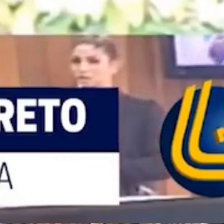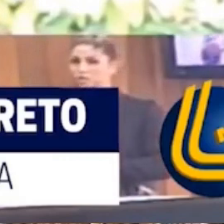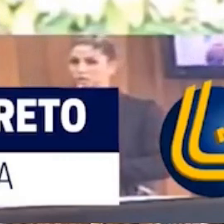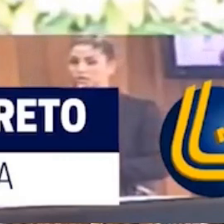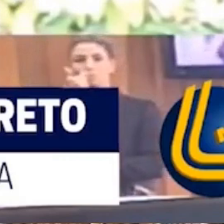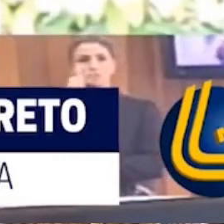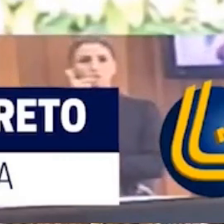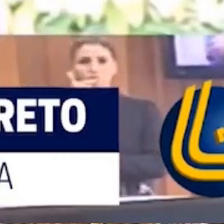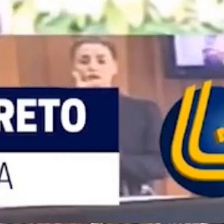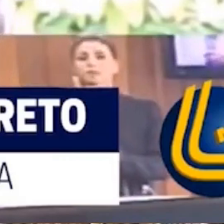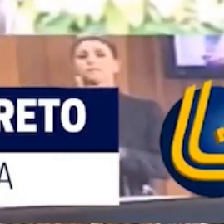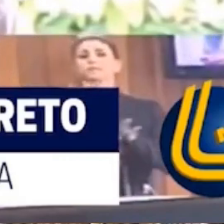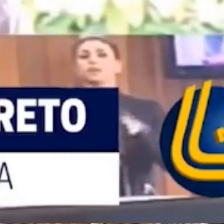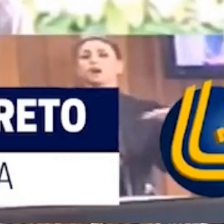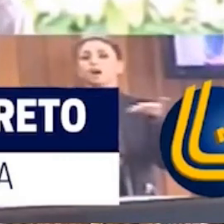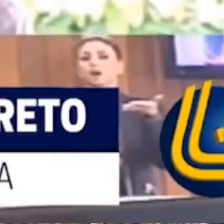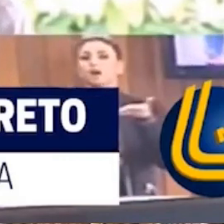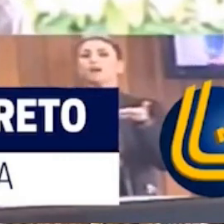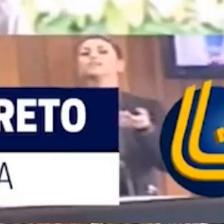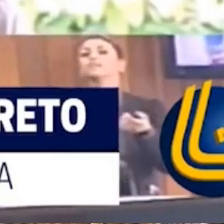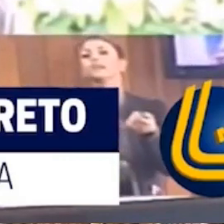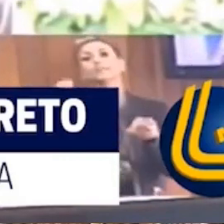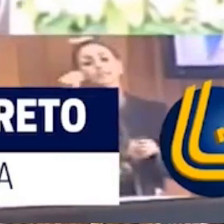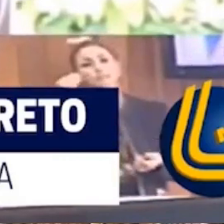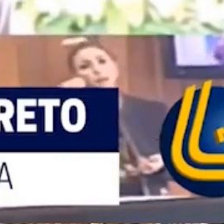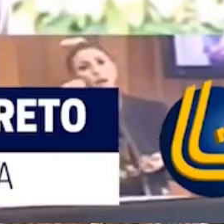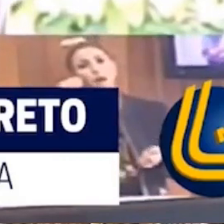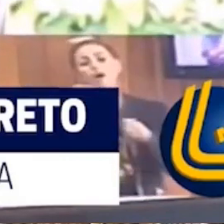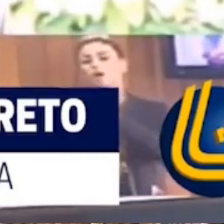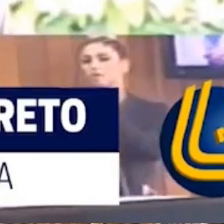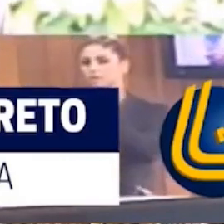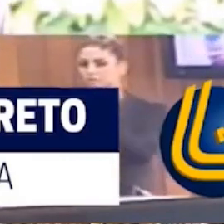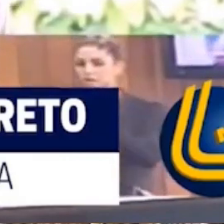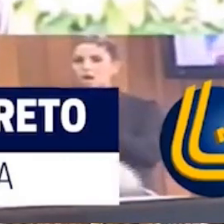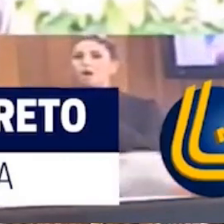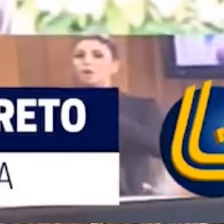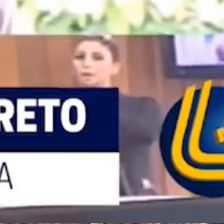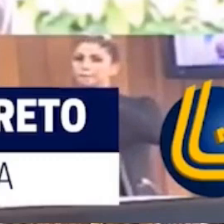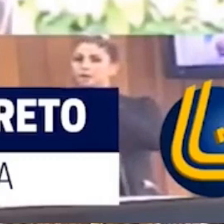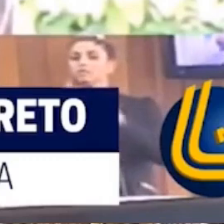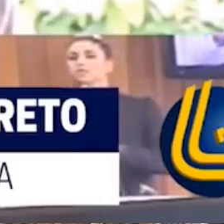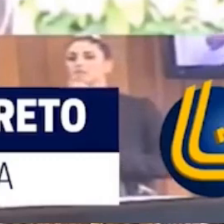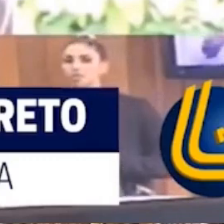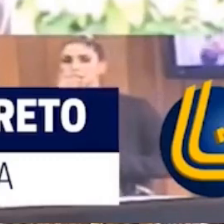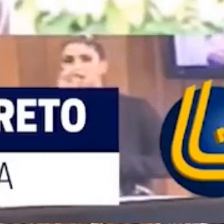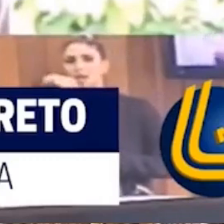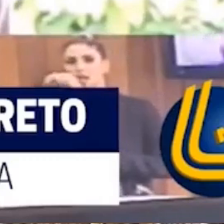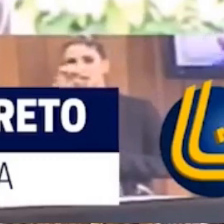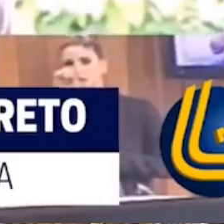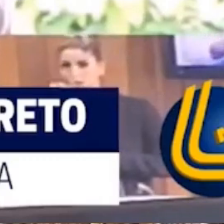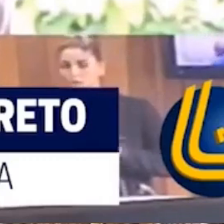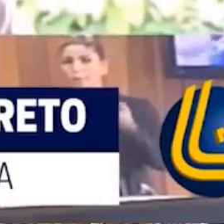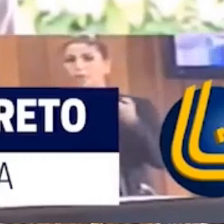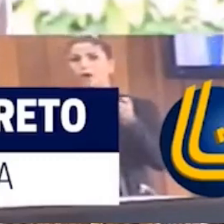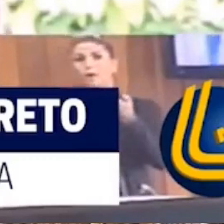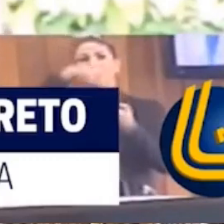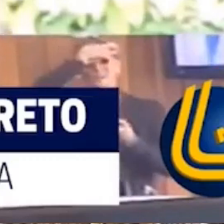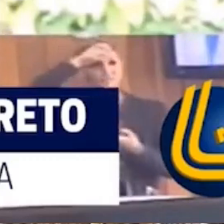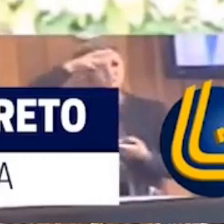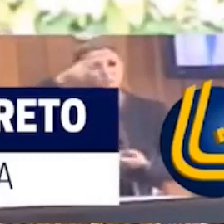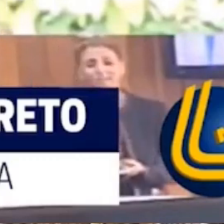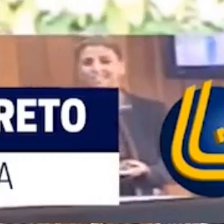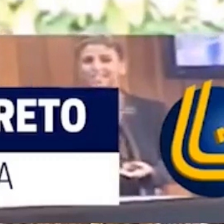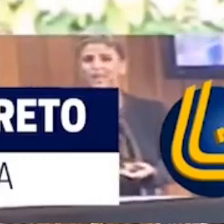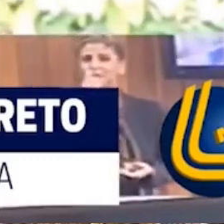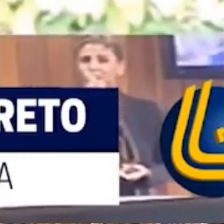nós vamos ter que entrar numa negociação com a Enel. A prefeitura deve a Enel mais de 30 milhões, se